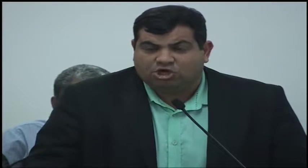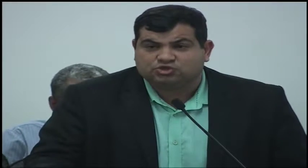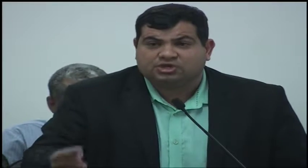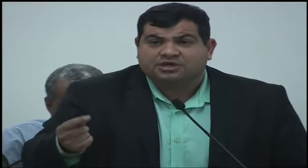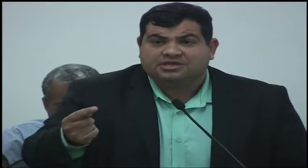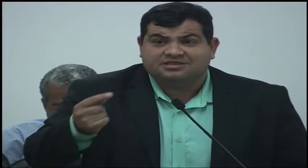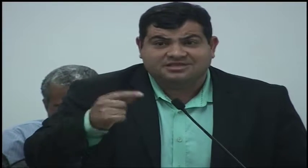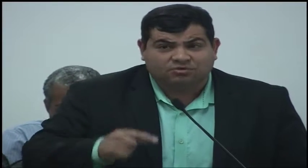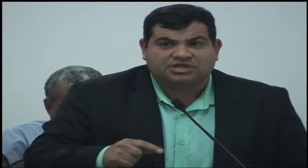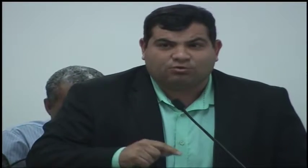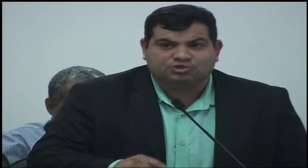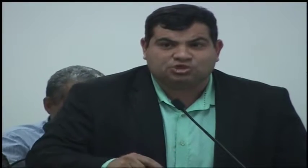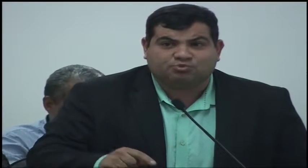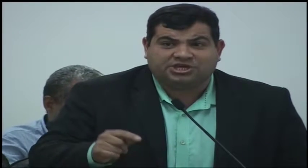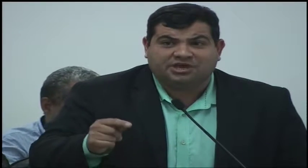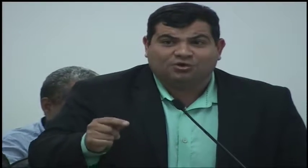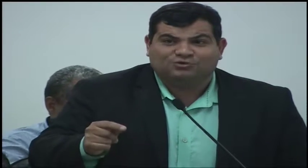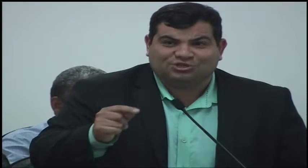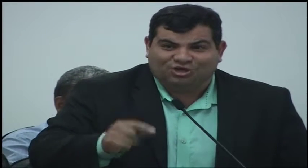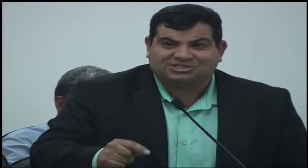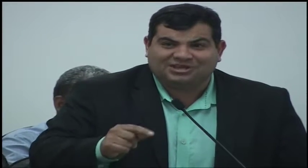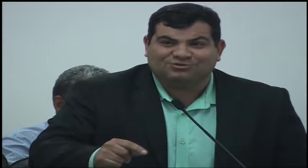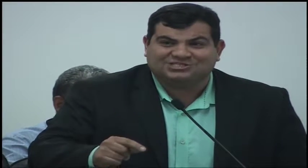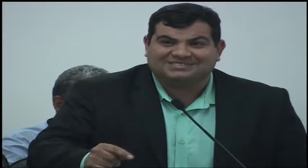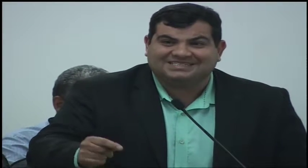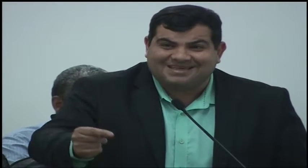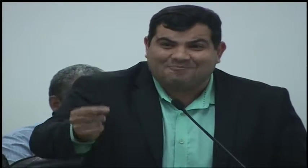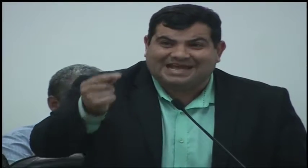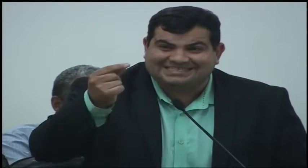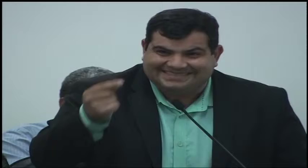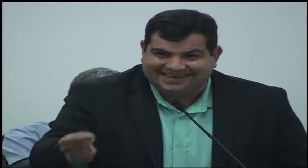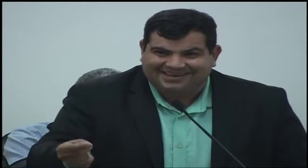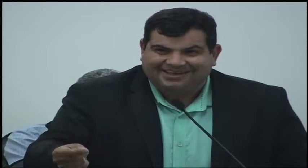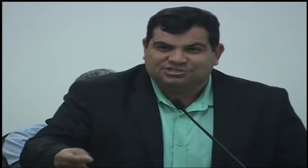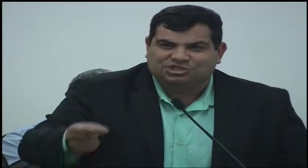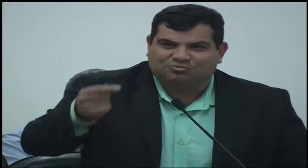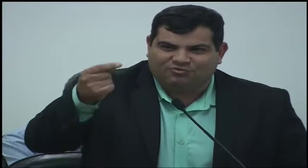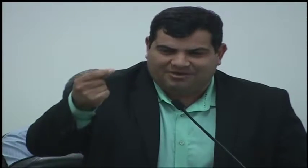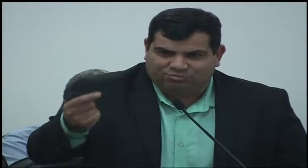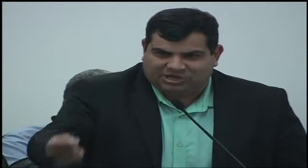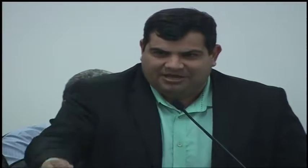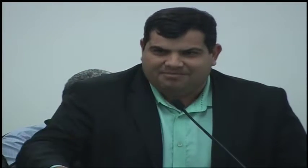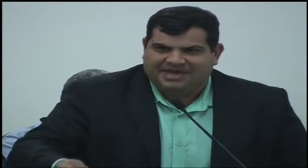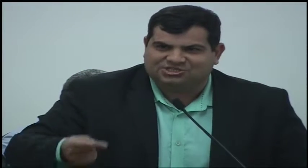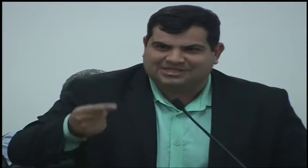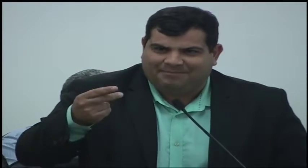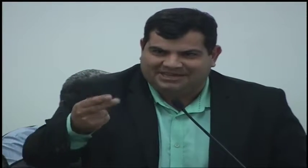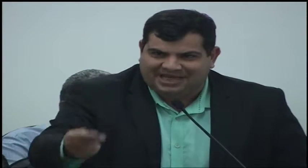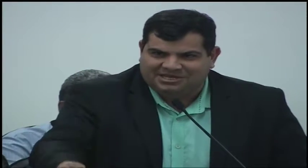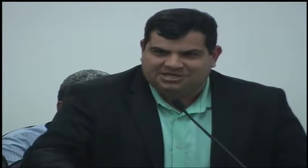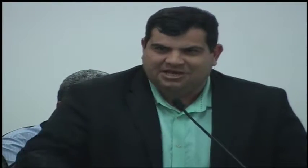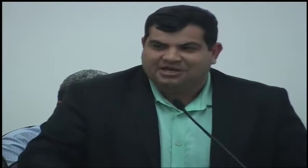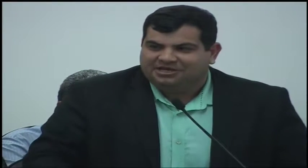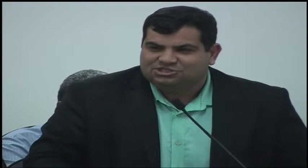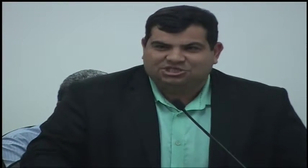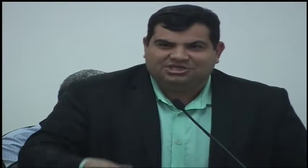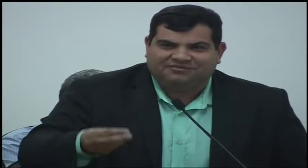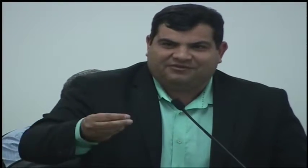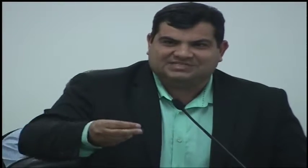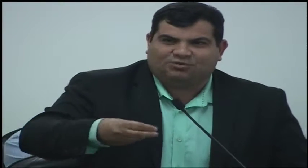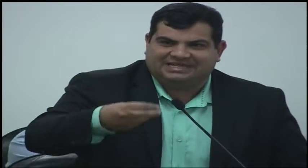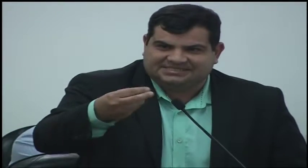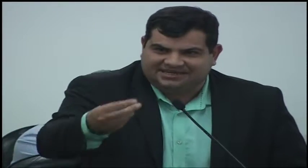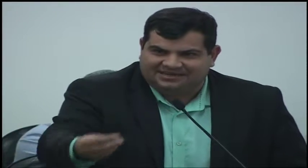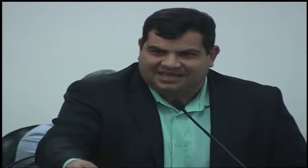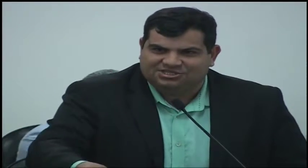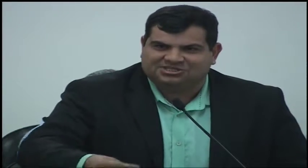nos idosos que não têm condições, porque os idosos que têm condições, eles têm prazer de ir buscar remédio na padaria, de ir